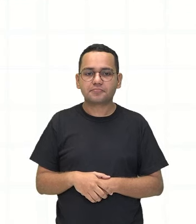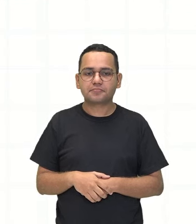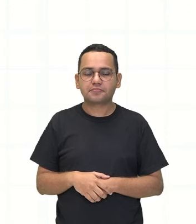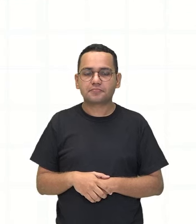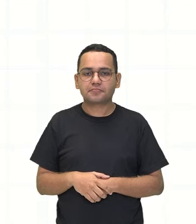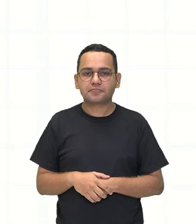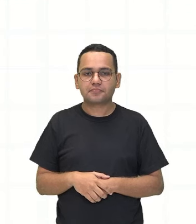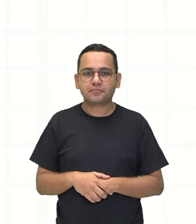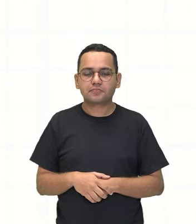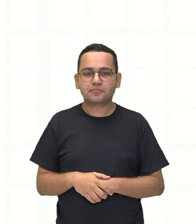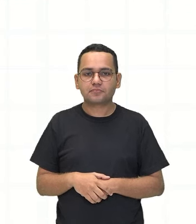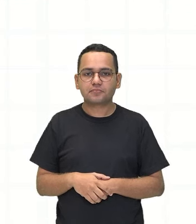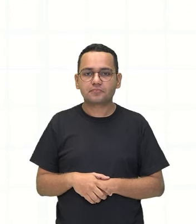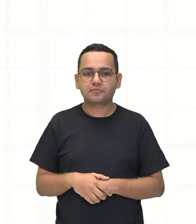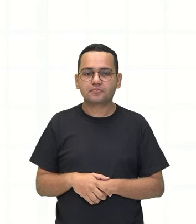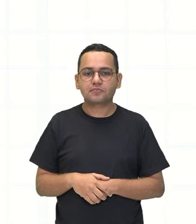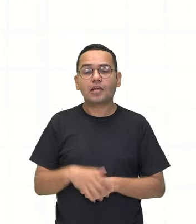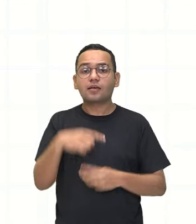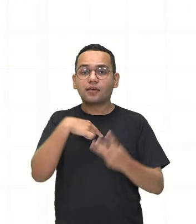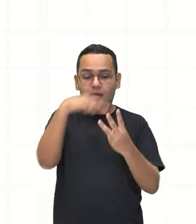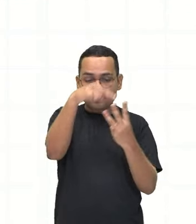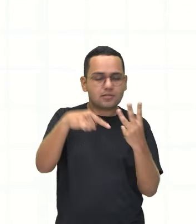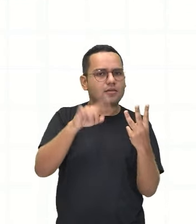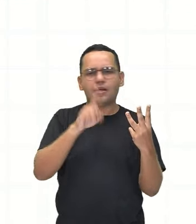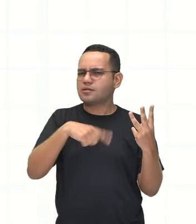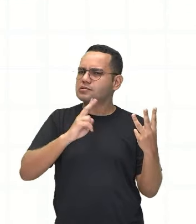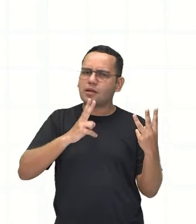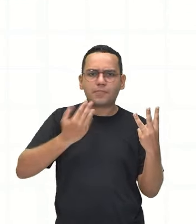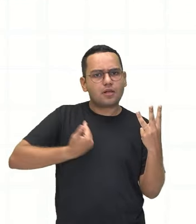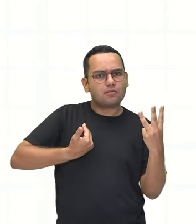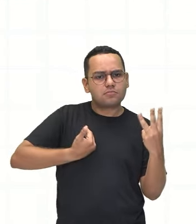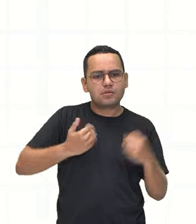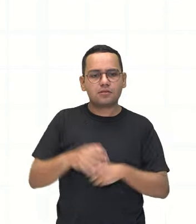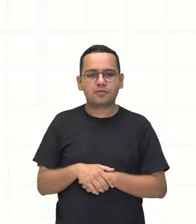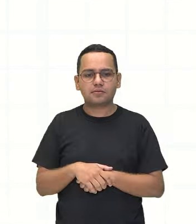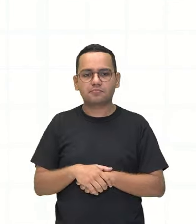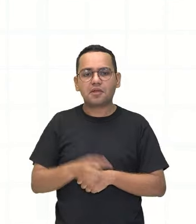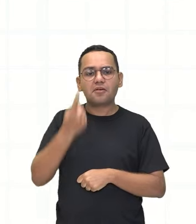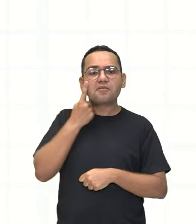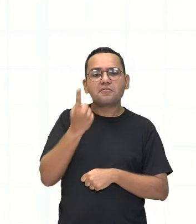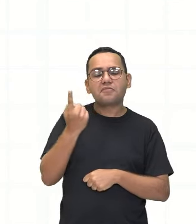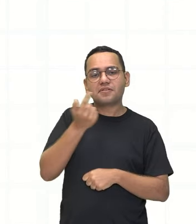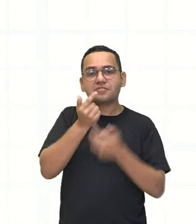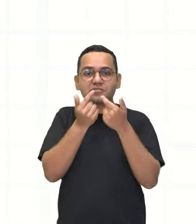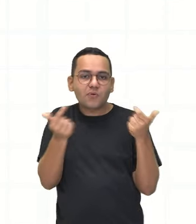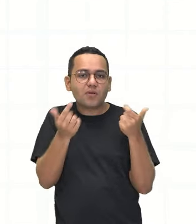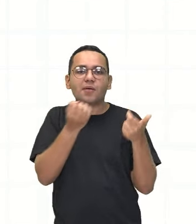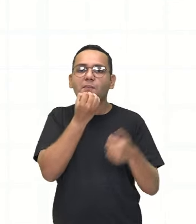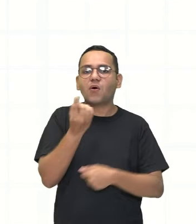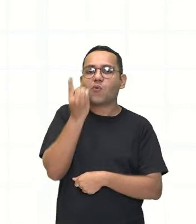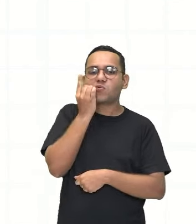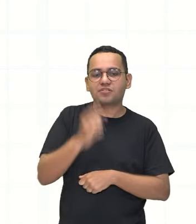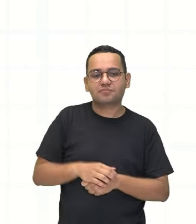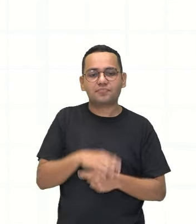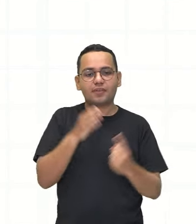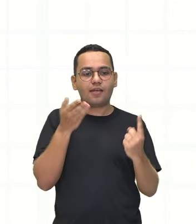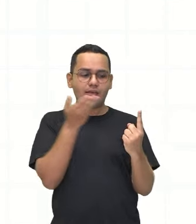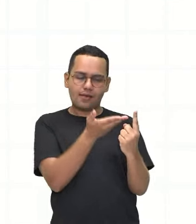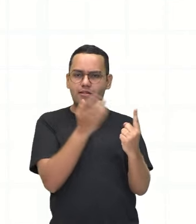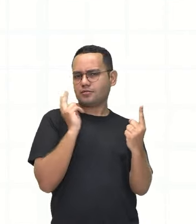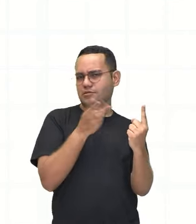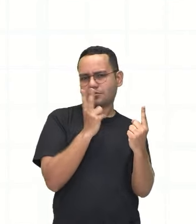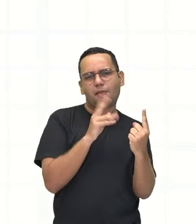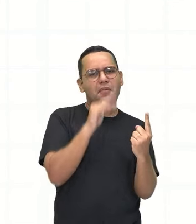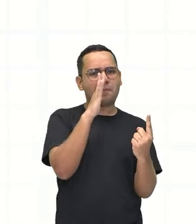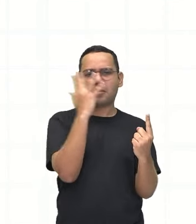percebe, que havia uma amizade entre elas. Olhava e sorria, bom dia. Arabella foi sempre a